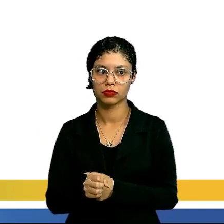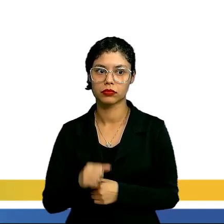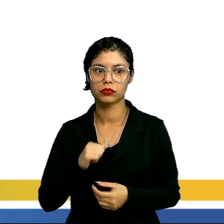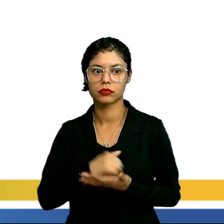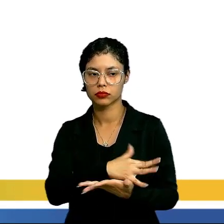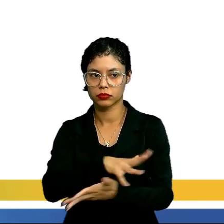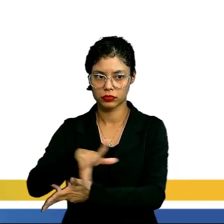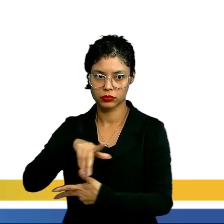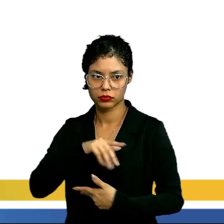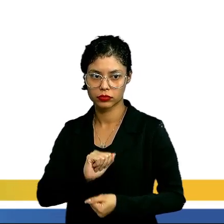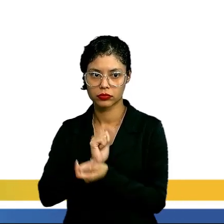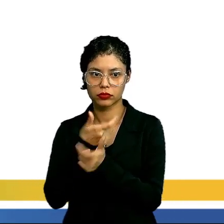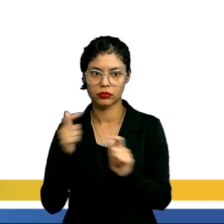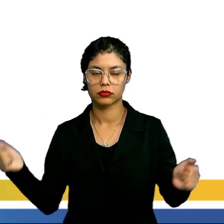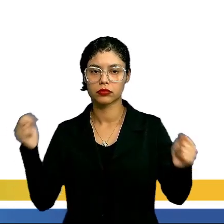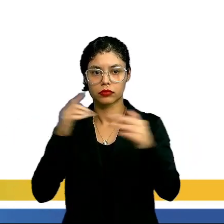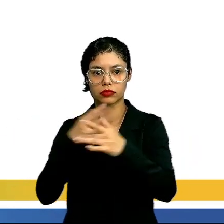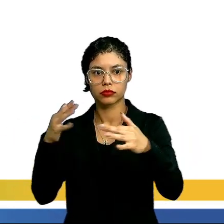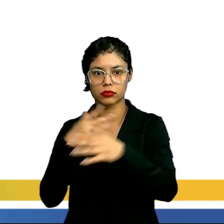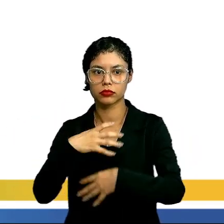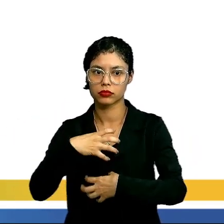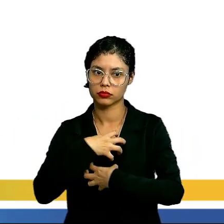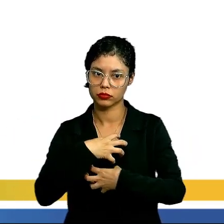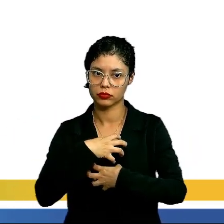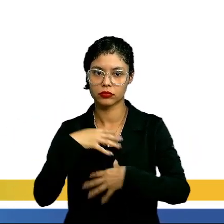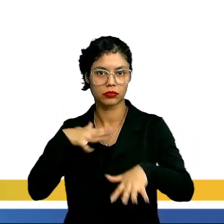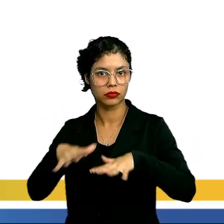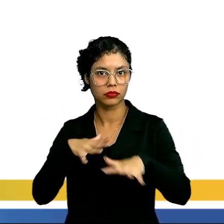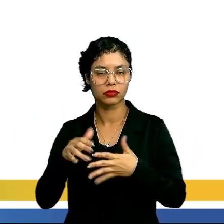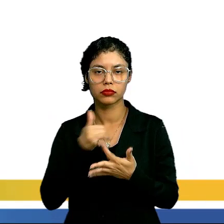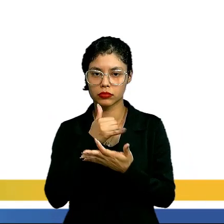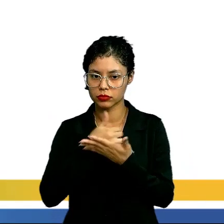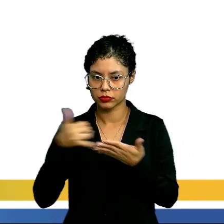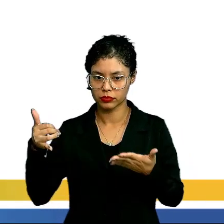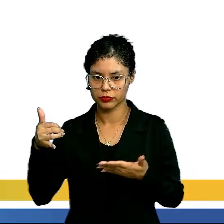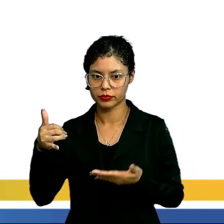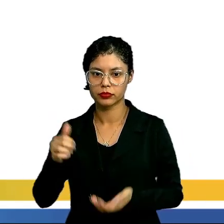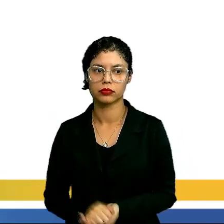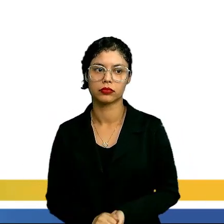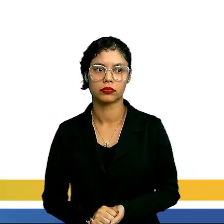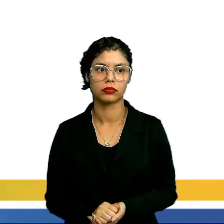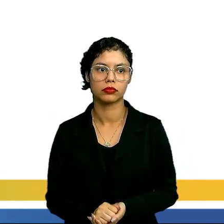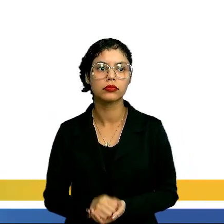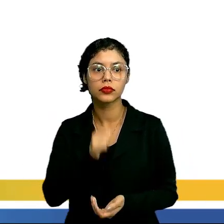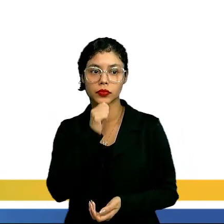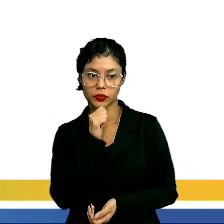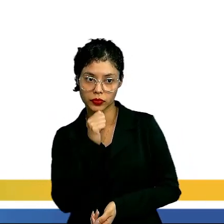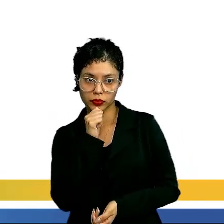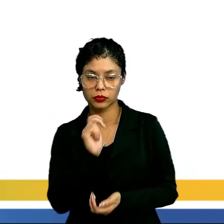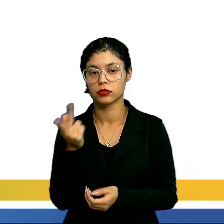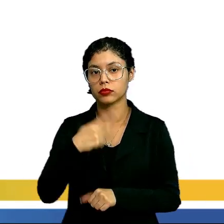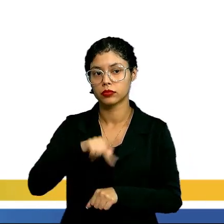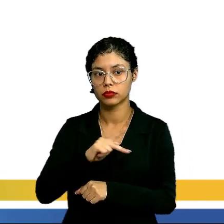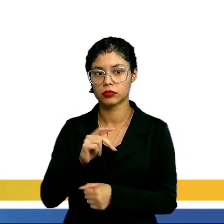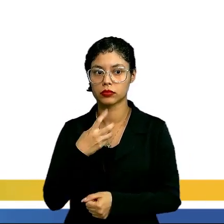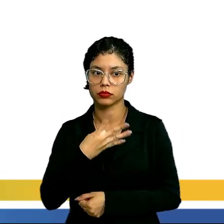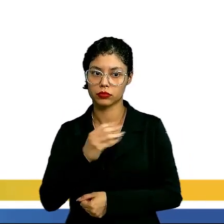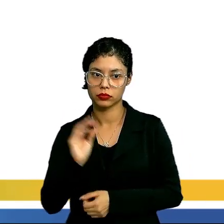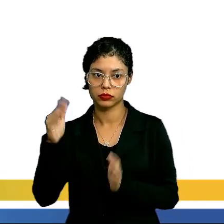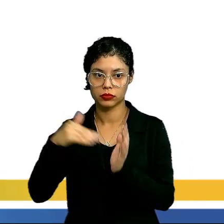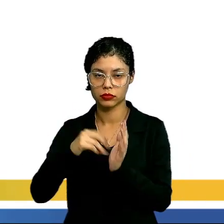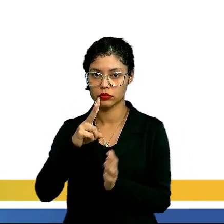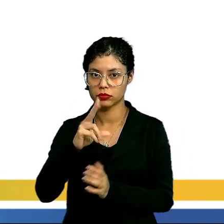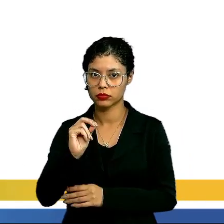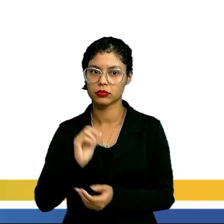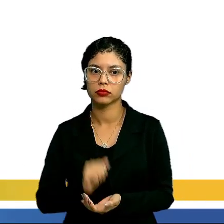consumidor mundial e um dos maiores centros de movimentação de cocaína. Estima-se que o país consuma de